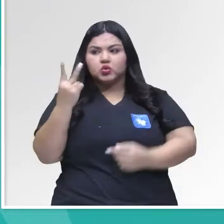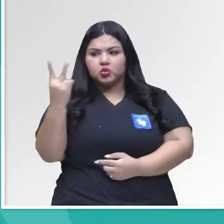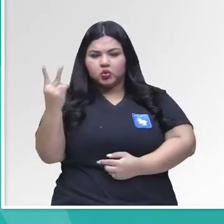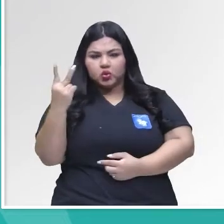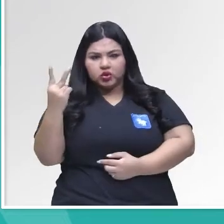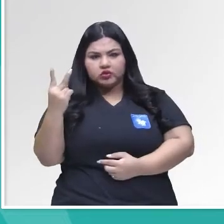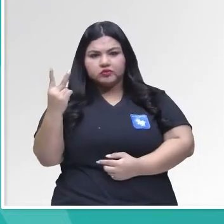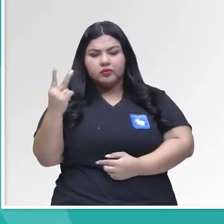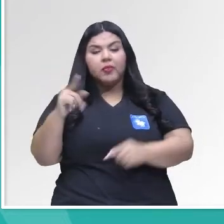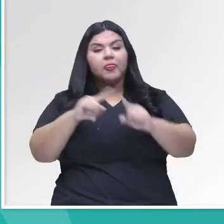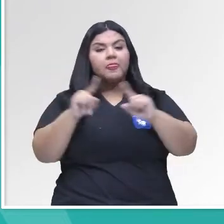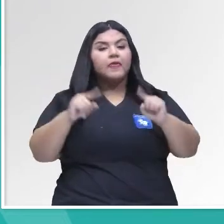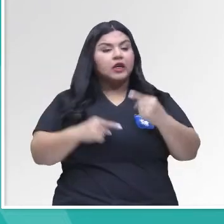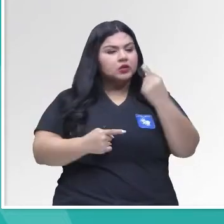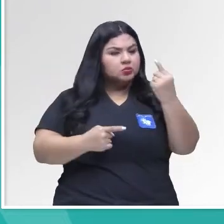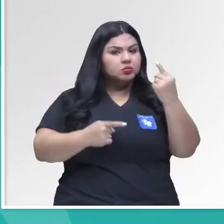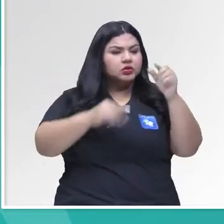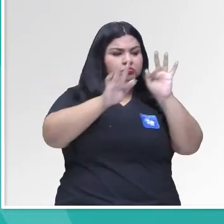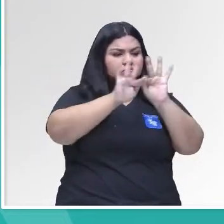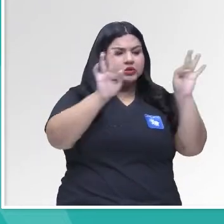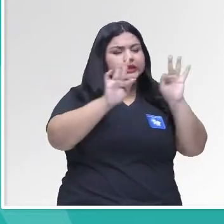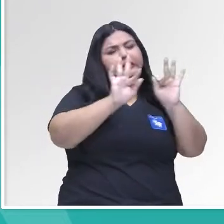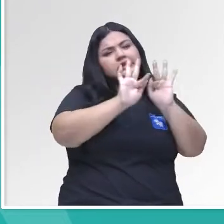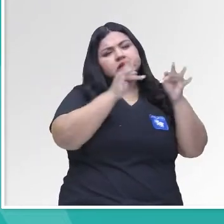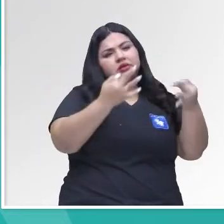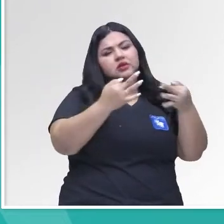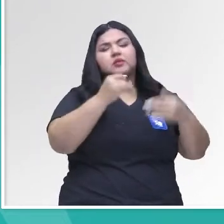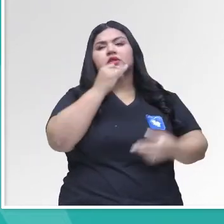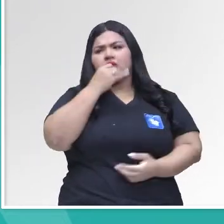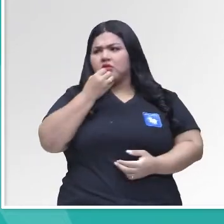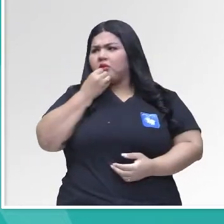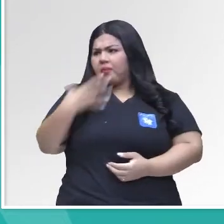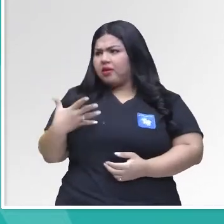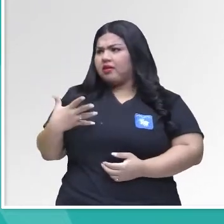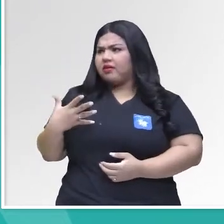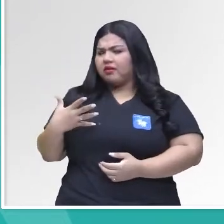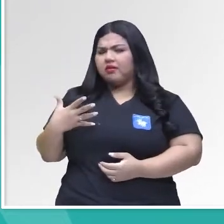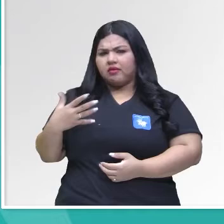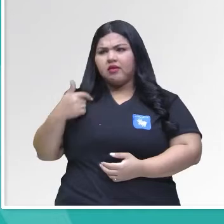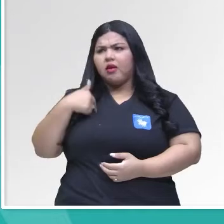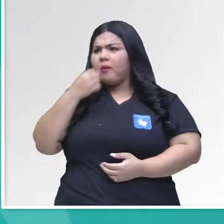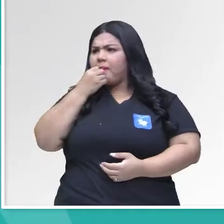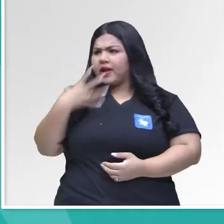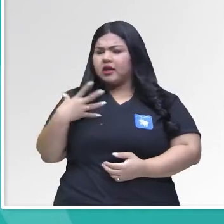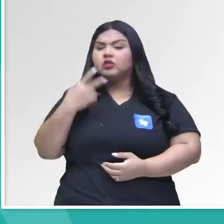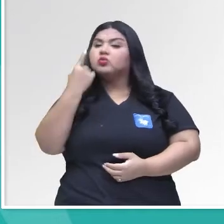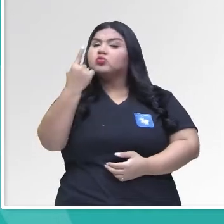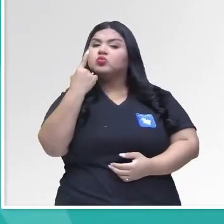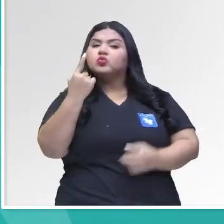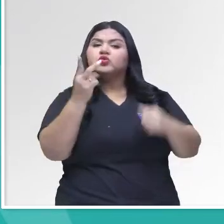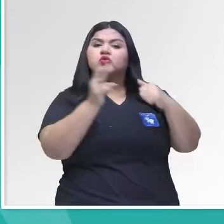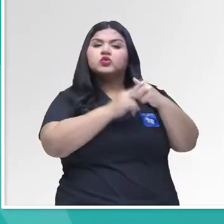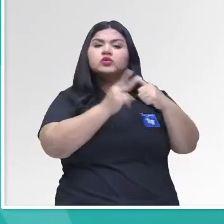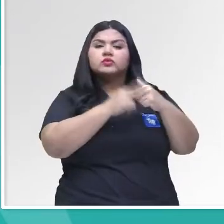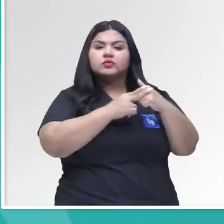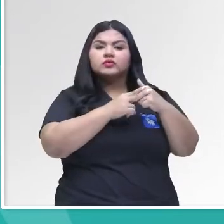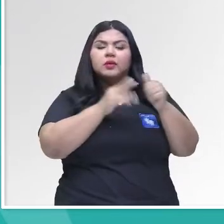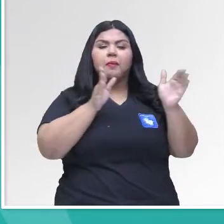locução verbal, é o período simples. Por exemplo, estou bem, só tem um verbo, então é o tal do